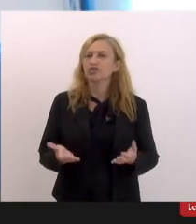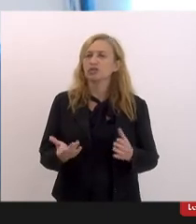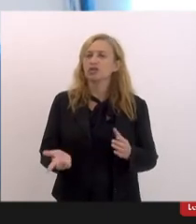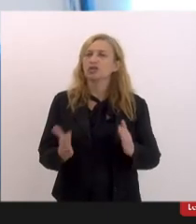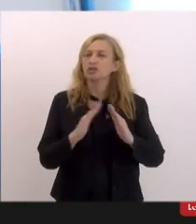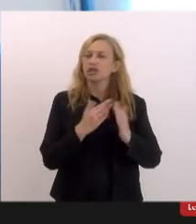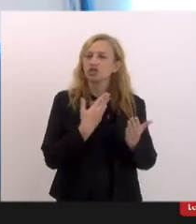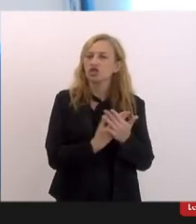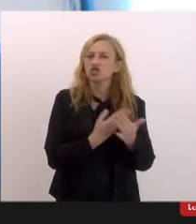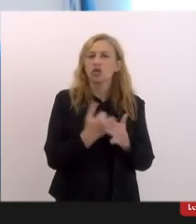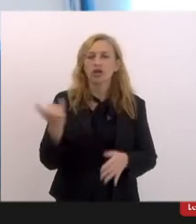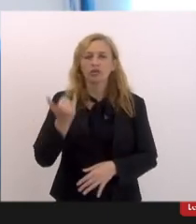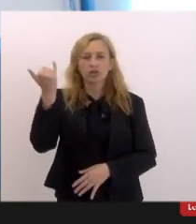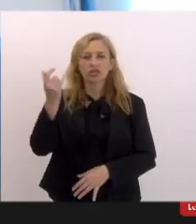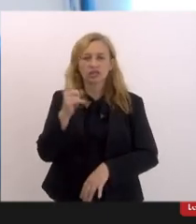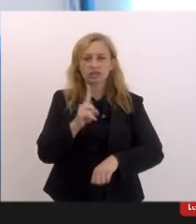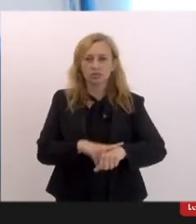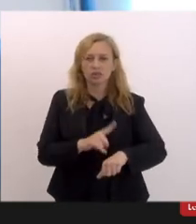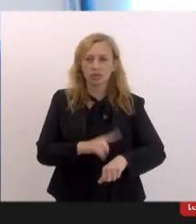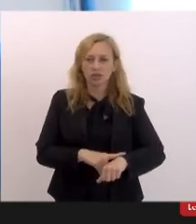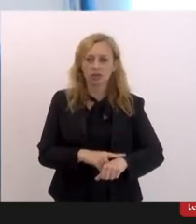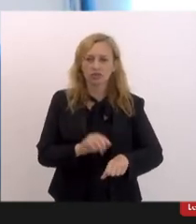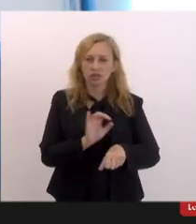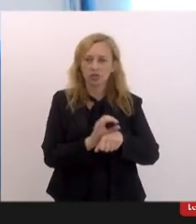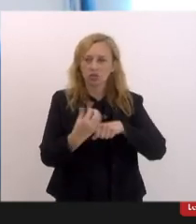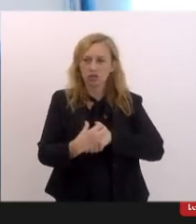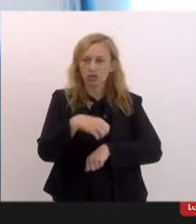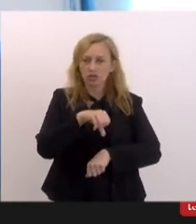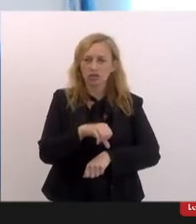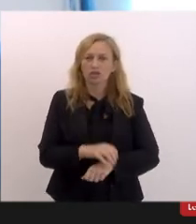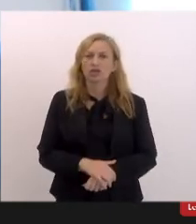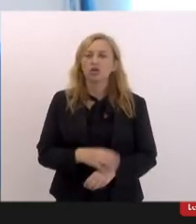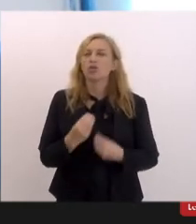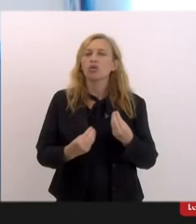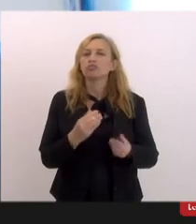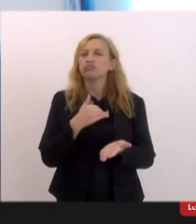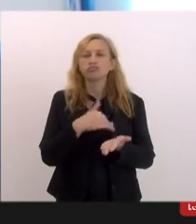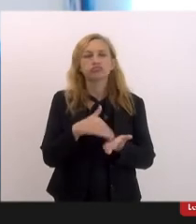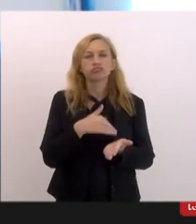cumprem e da importância desse momento ainda da Covid. Como é que a Secretaria